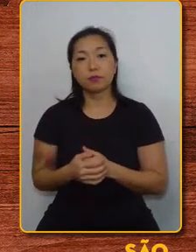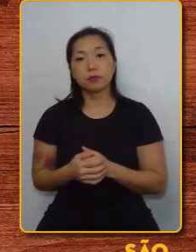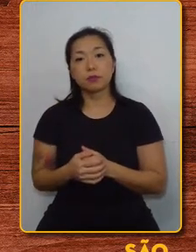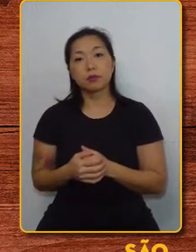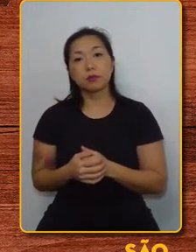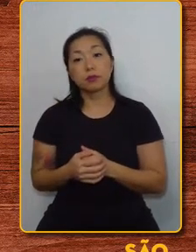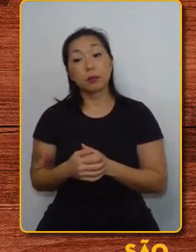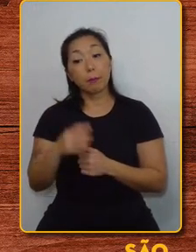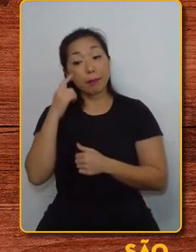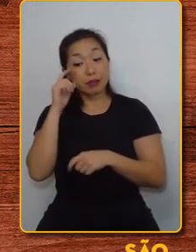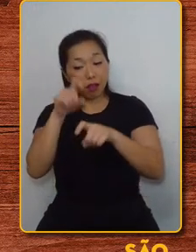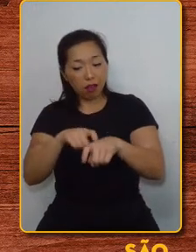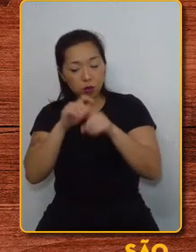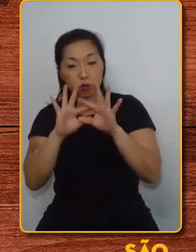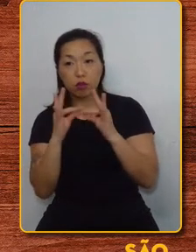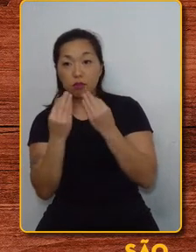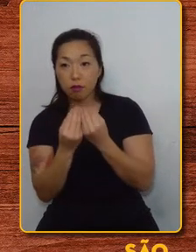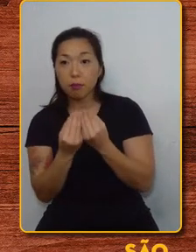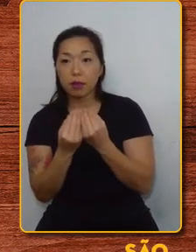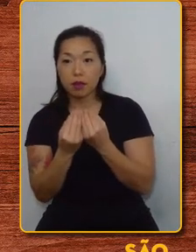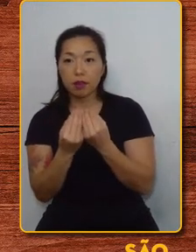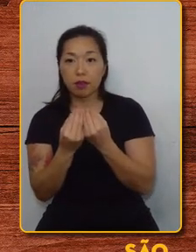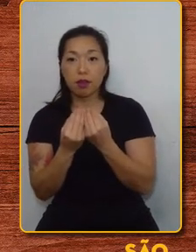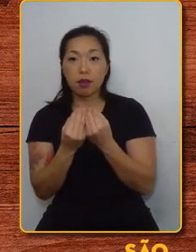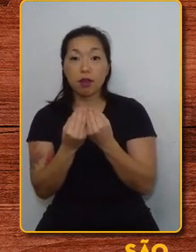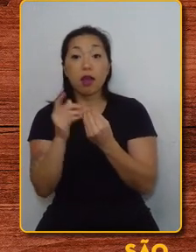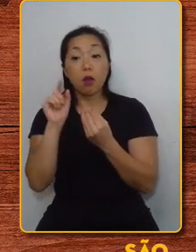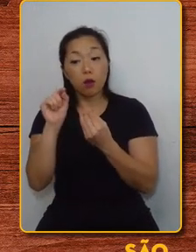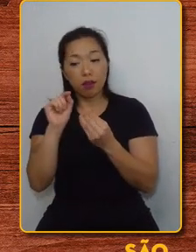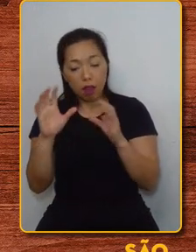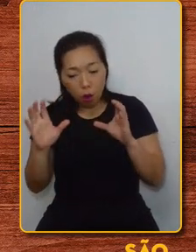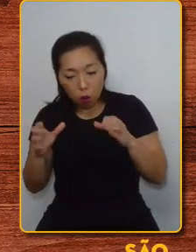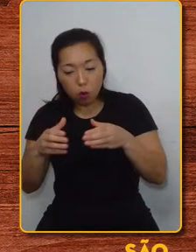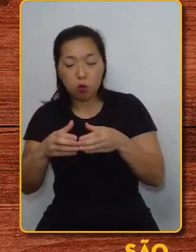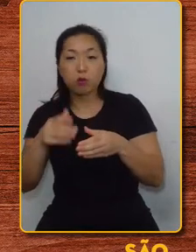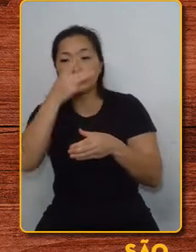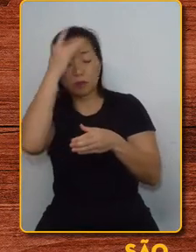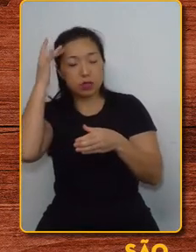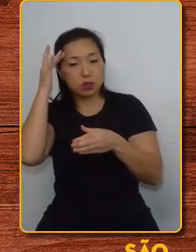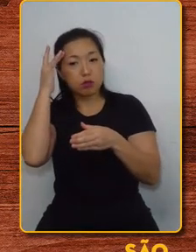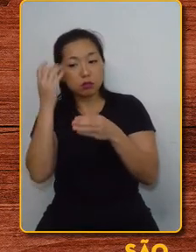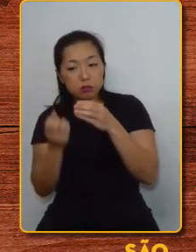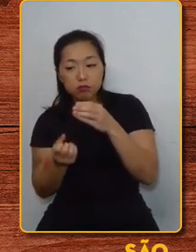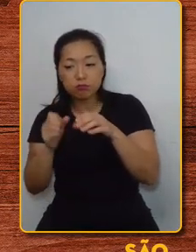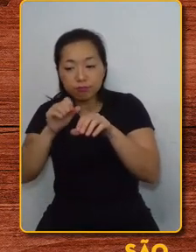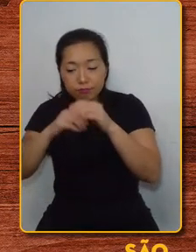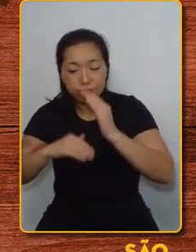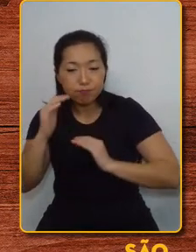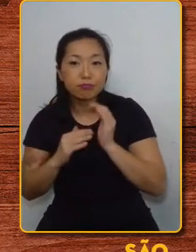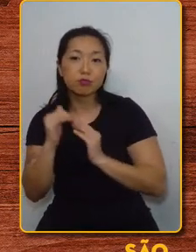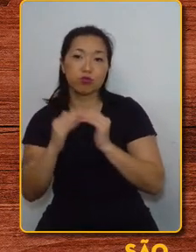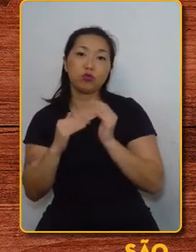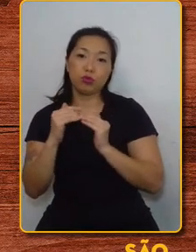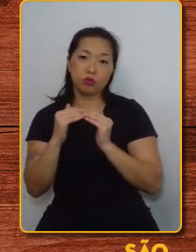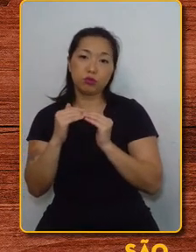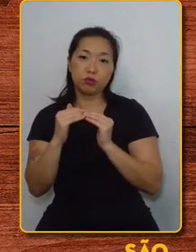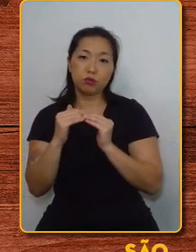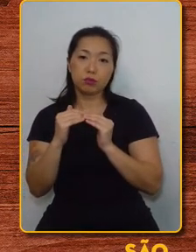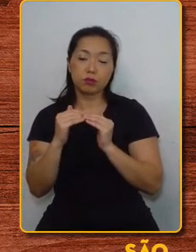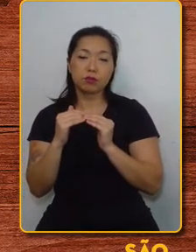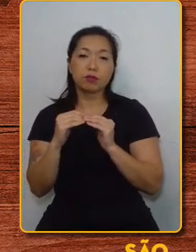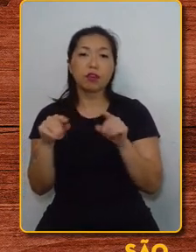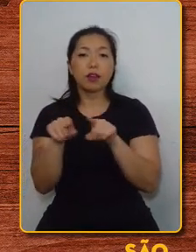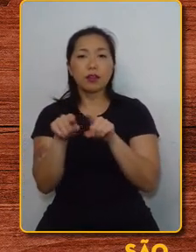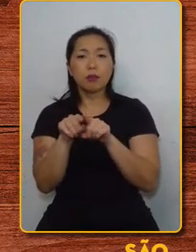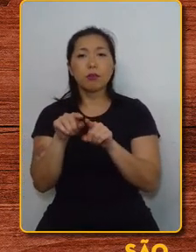conjunto de todos que produzem dentro da pegada do agronegócio. Conforme, inclusive, o agribusiness, trazido para cá